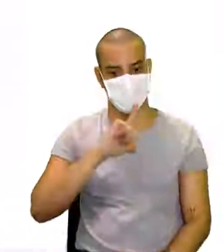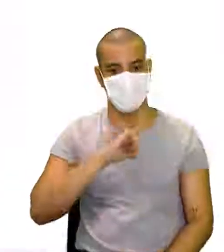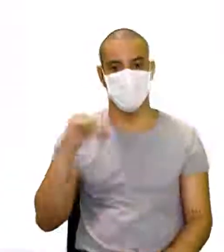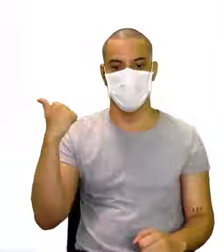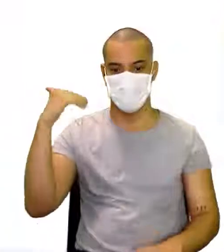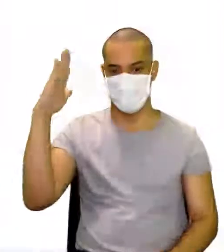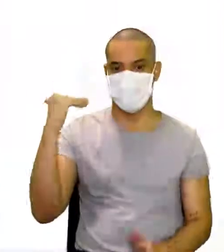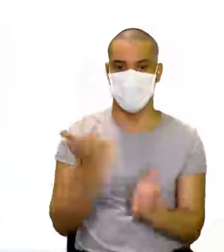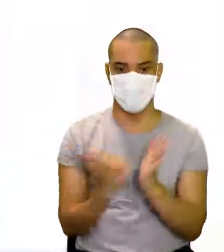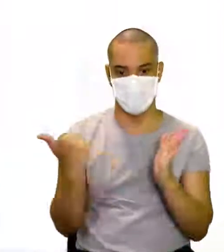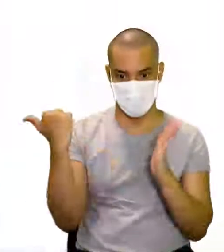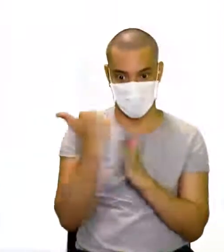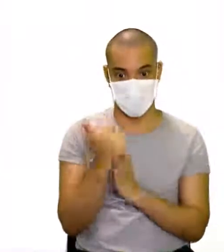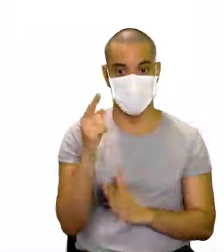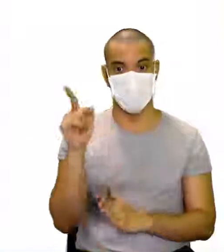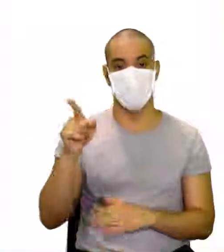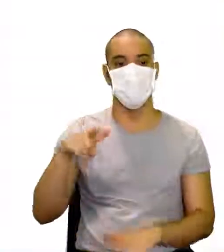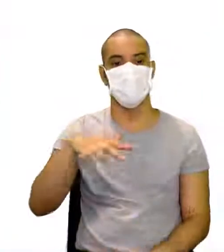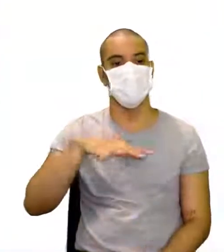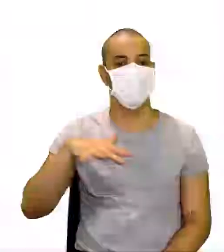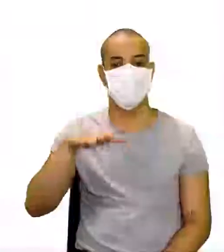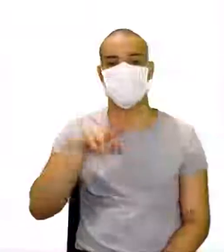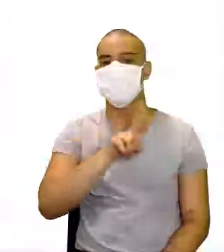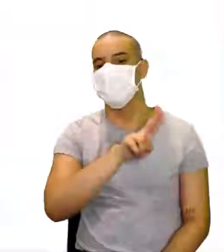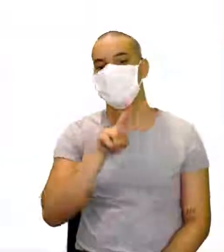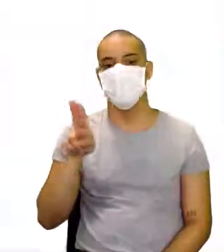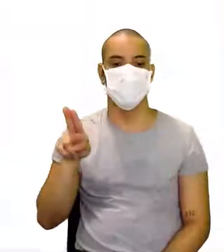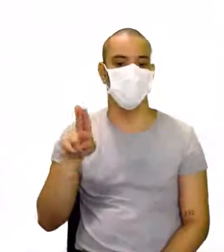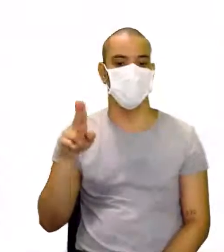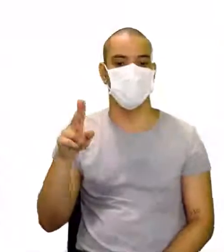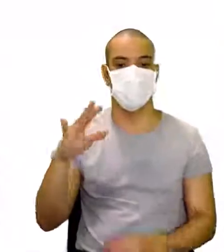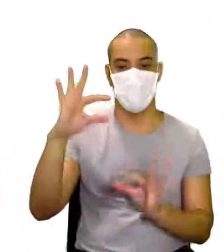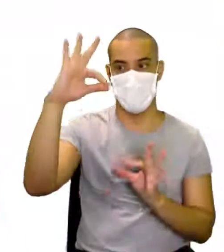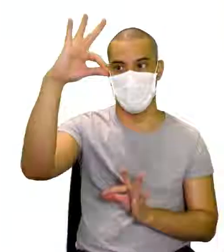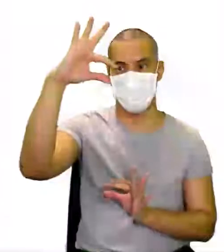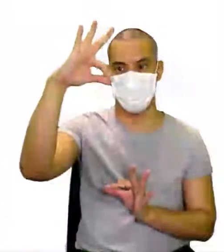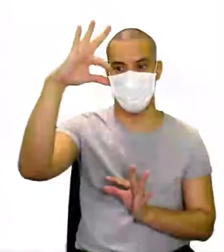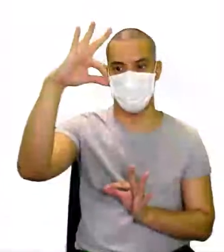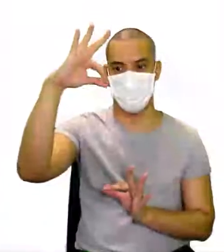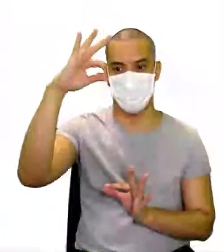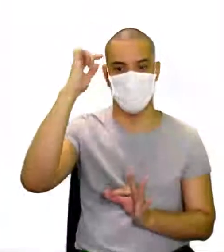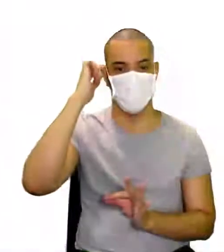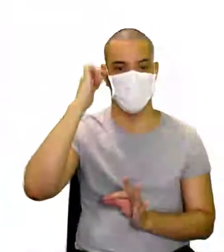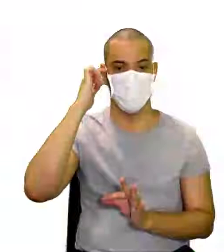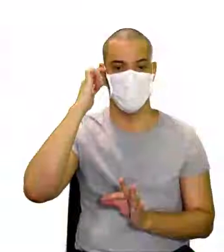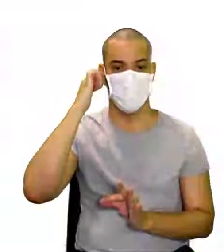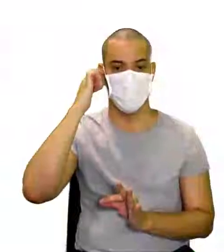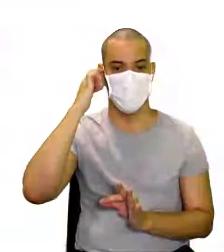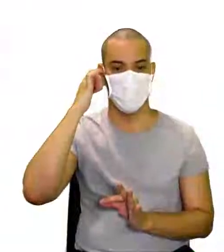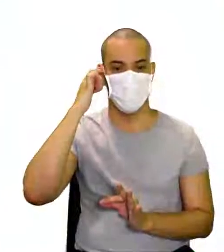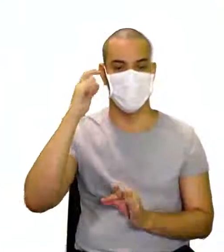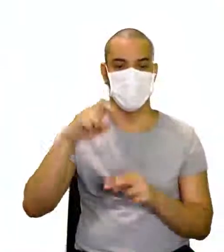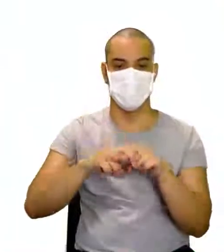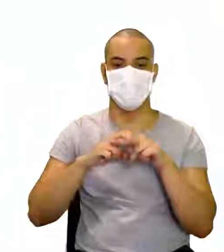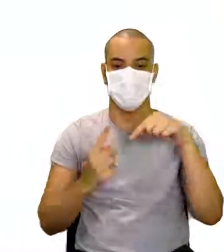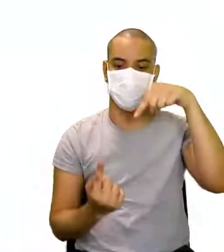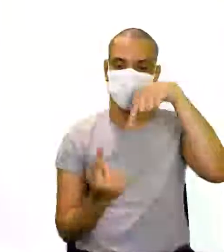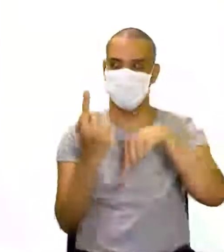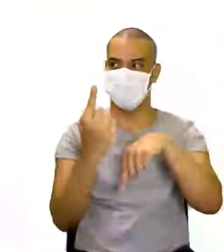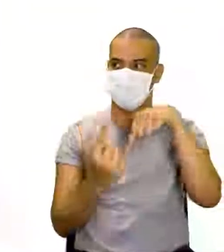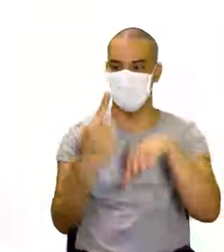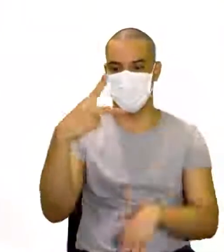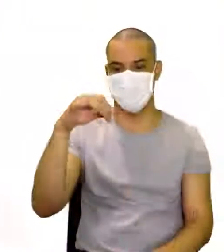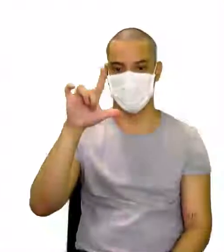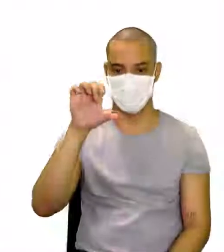maior intensidade. Essas regiões são chamadas de polos do ímã. Então, são lá nos polos do ímã